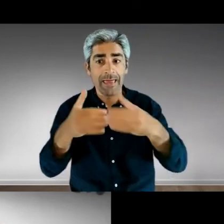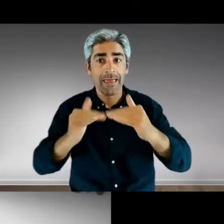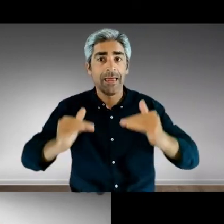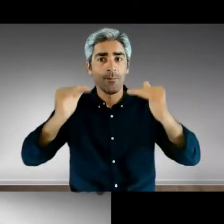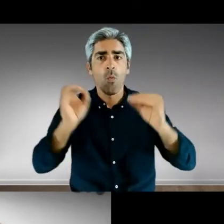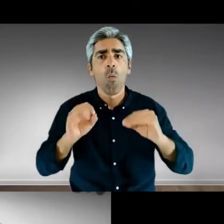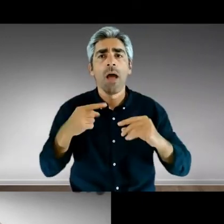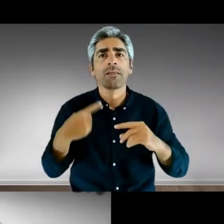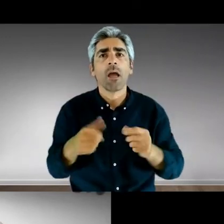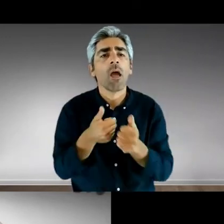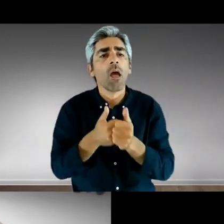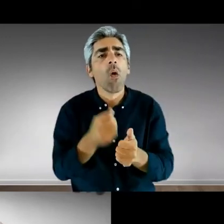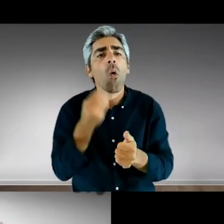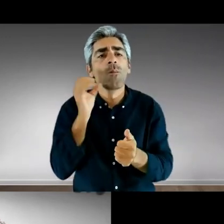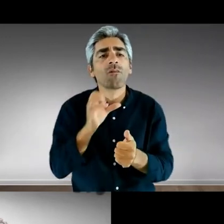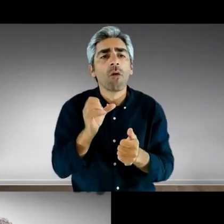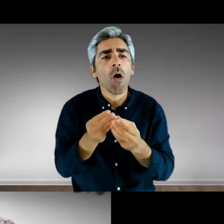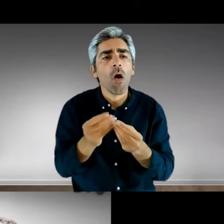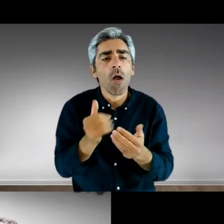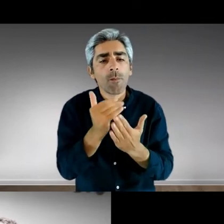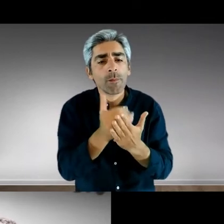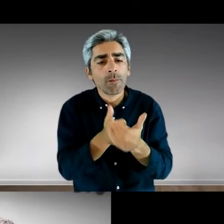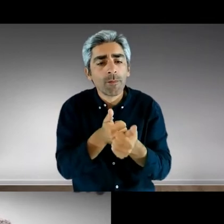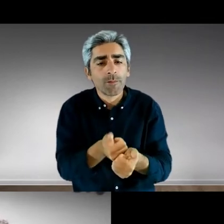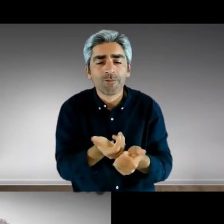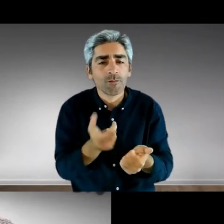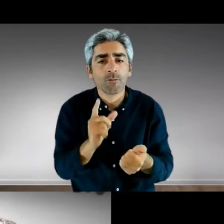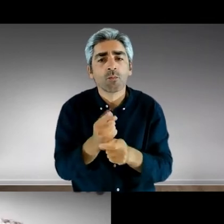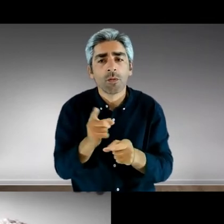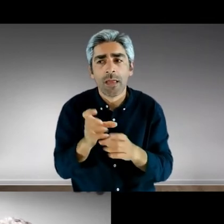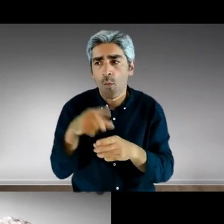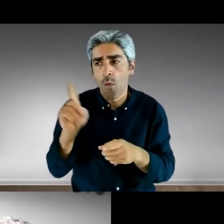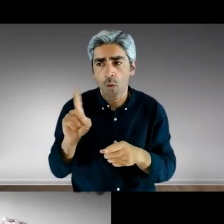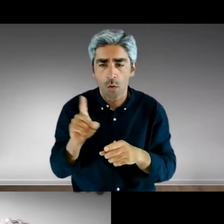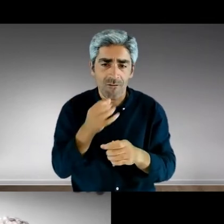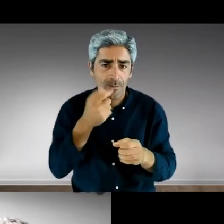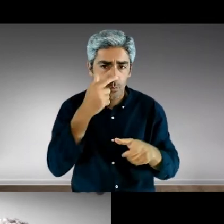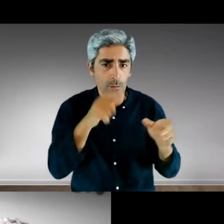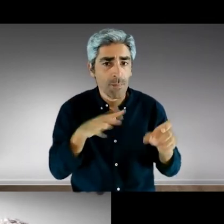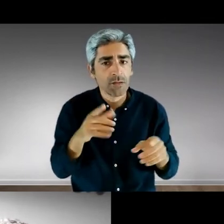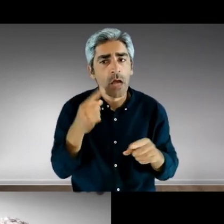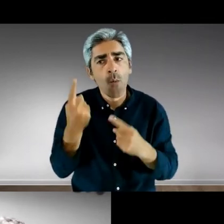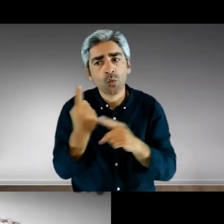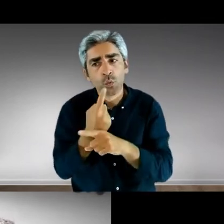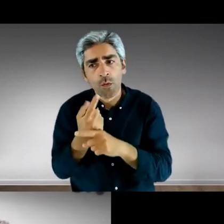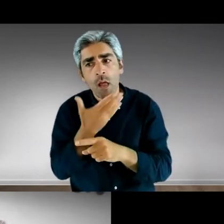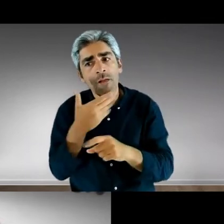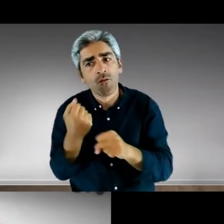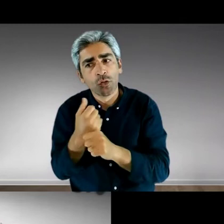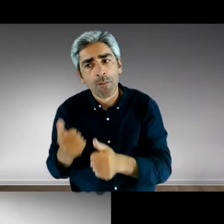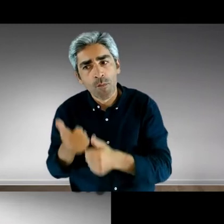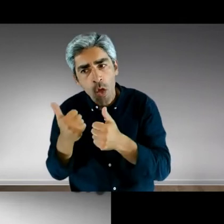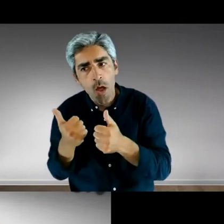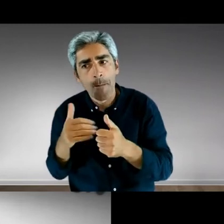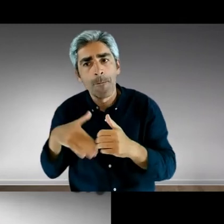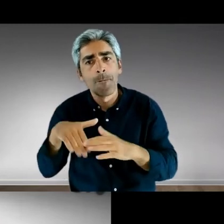receitas como não têm as outras equipas, porque estamos a falar de pessoas, mas temos que ter a consciência que há coisas que funcionam mais vezes do que outras. E há coisas que funcionam mais